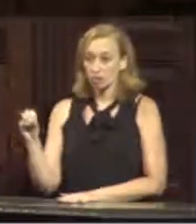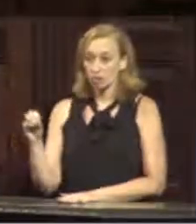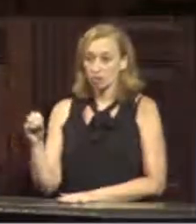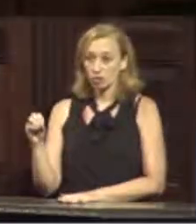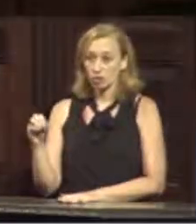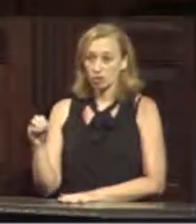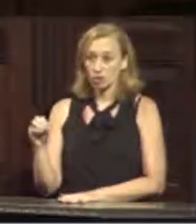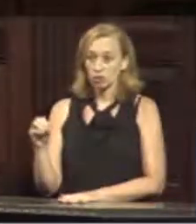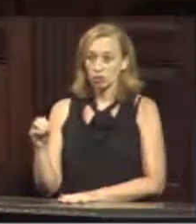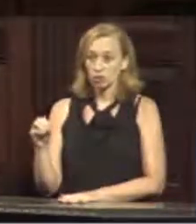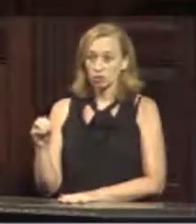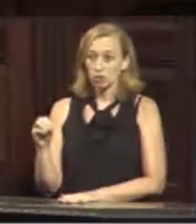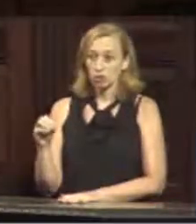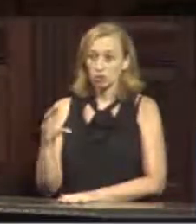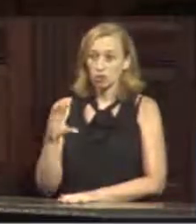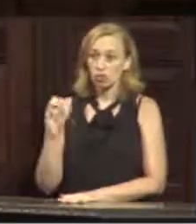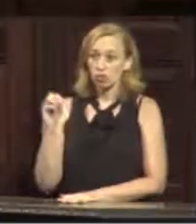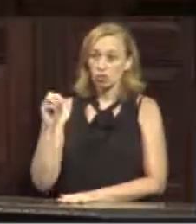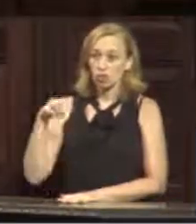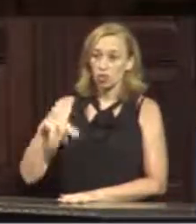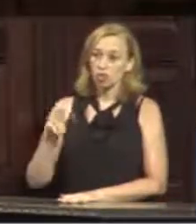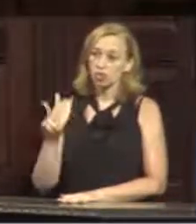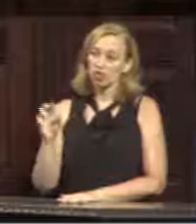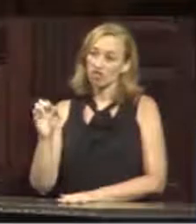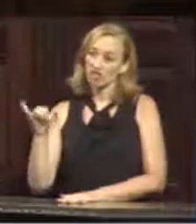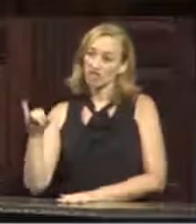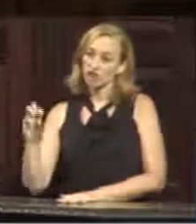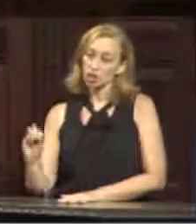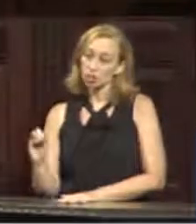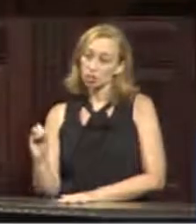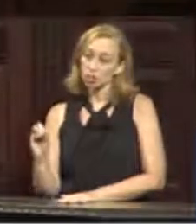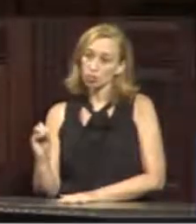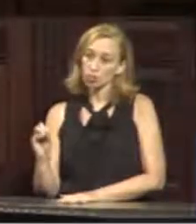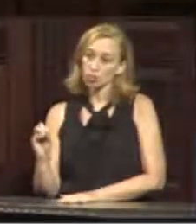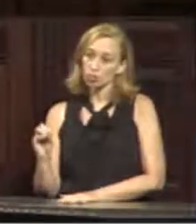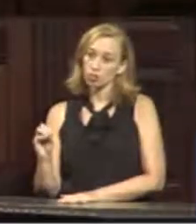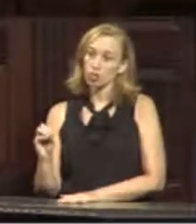convênio Confaz, convênio 3 de 2018,